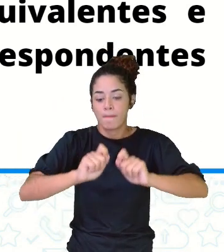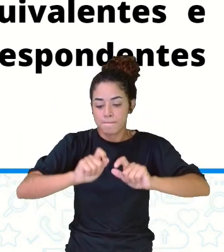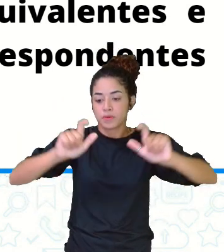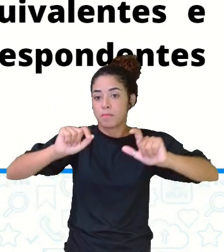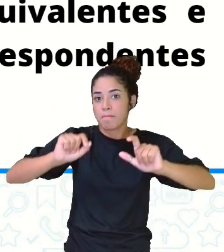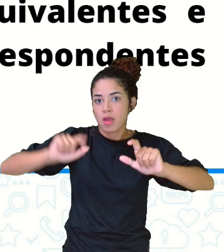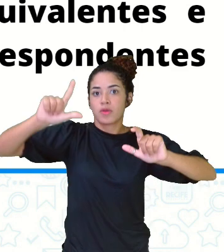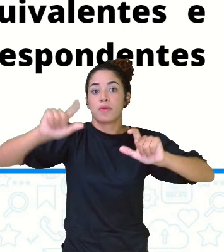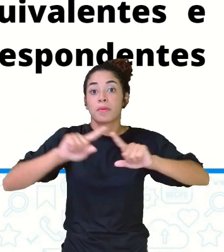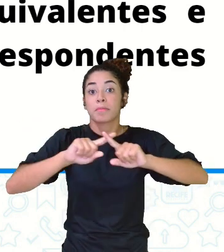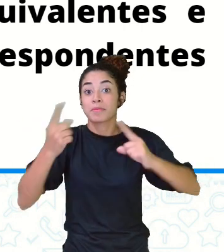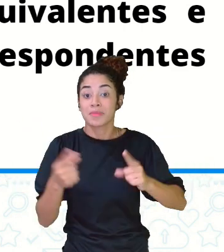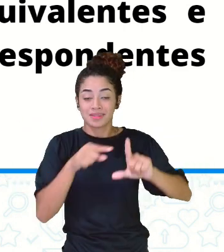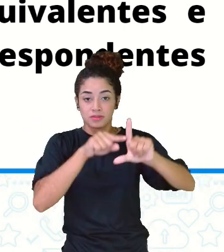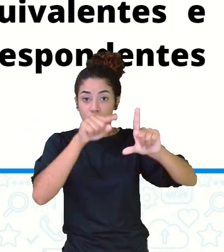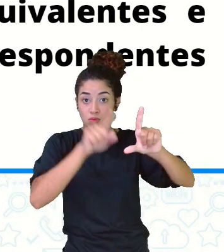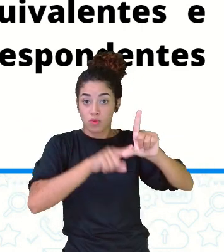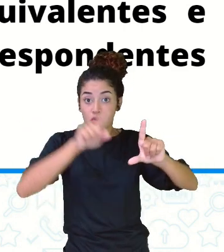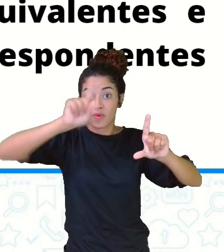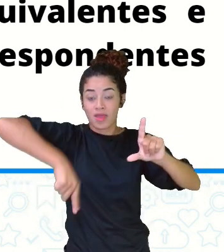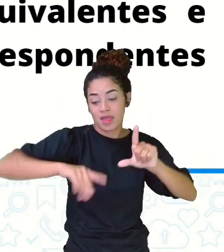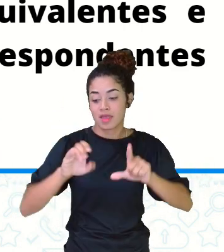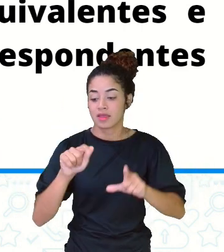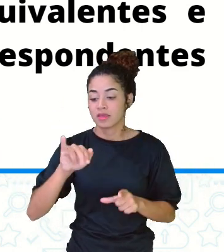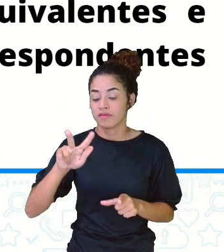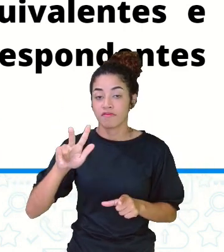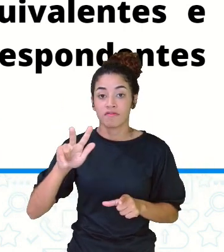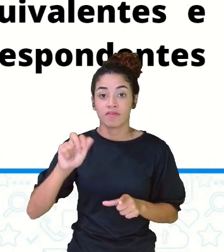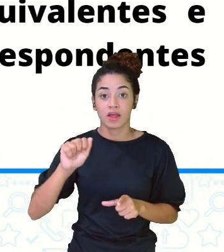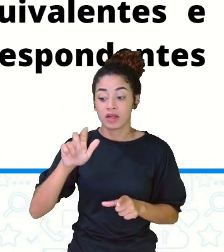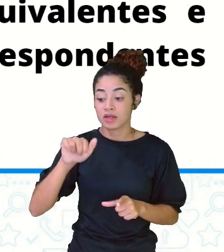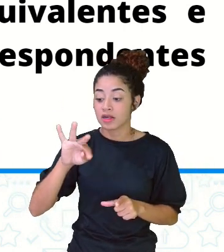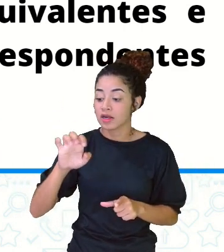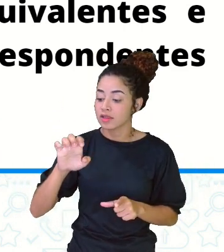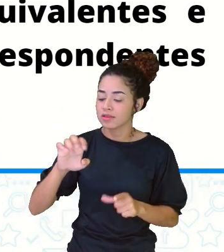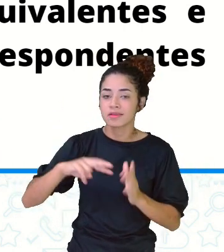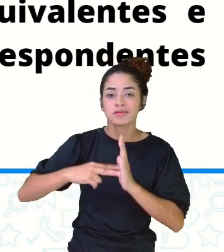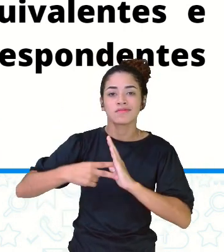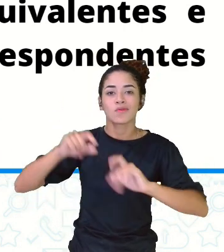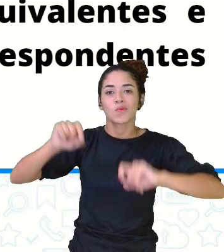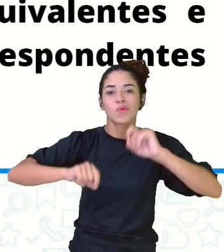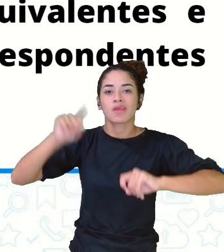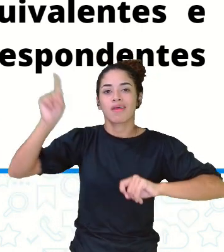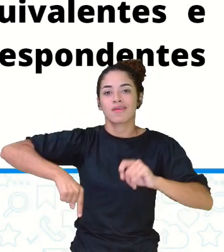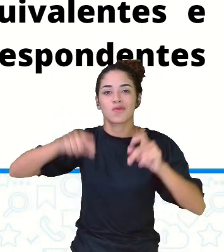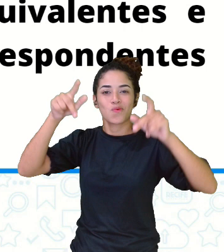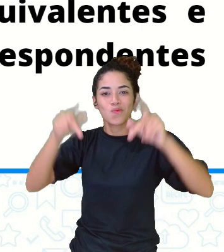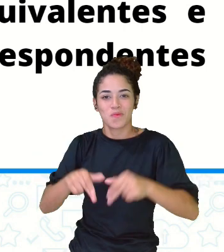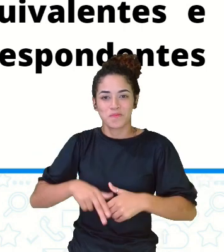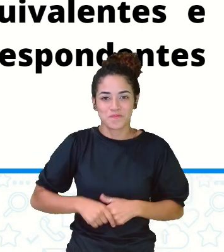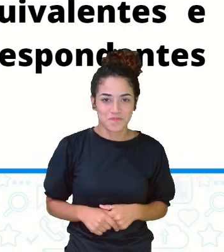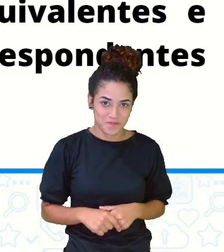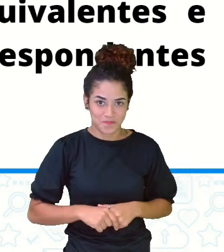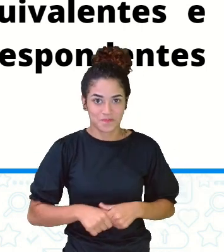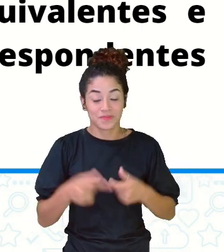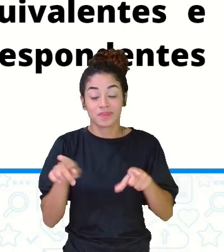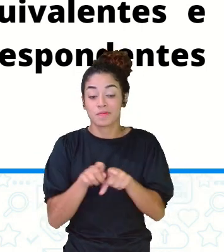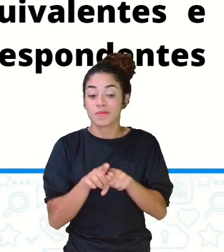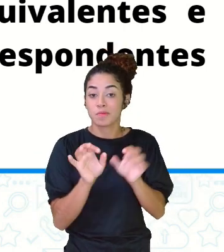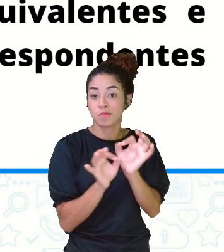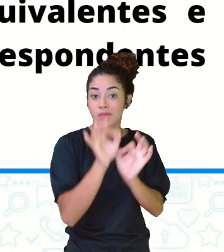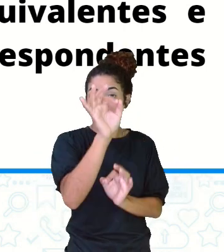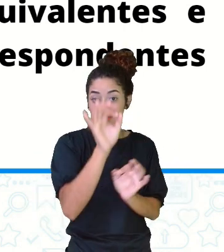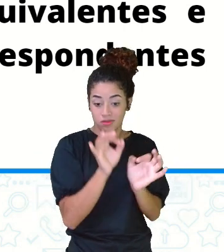ângulos equivalentes. Quando eu digo que os ângulos são equivalentes, é porque eles são iguais. E medidas